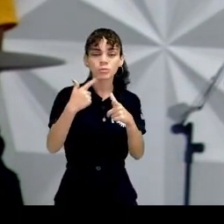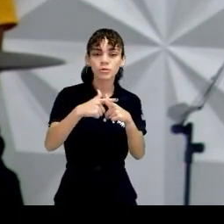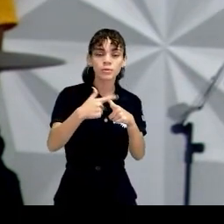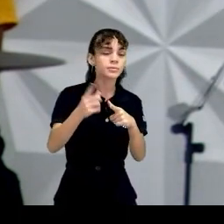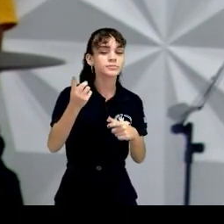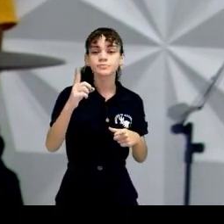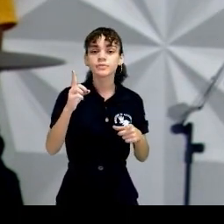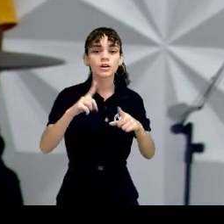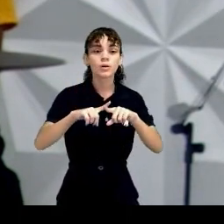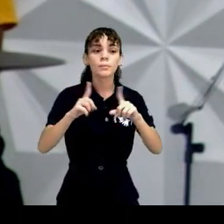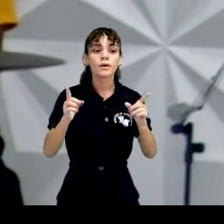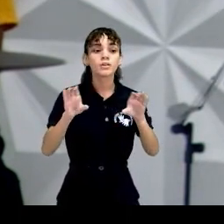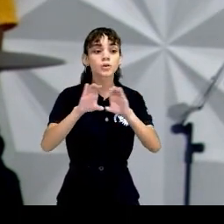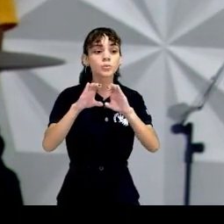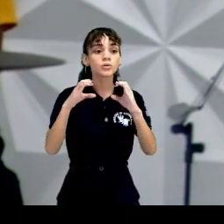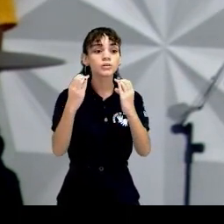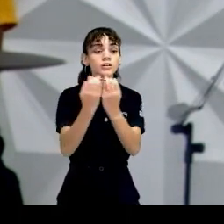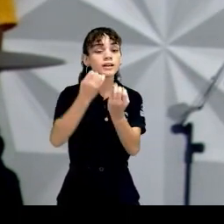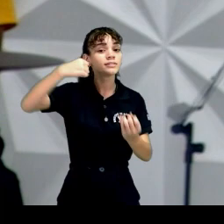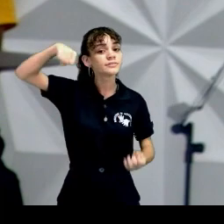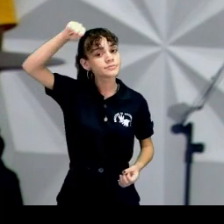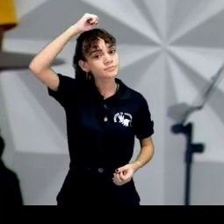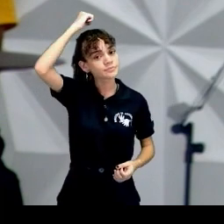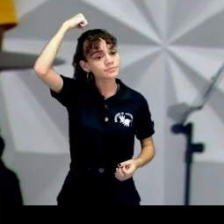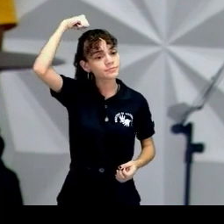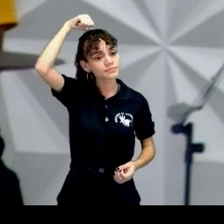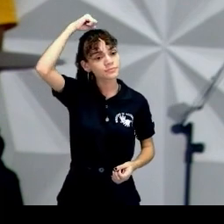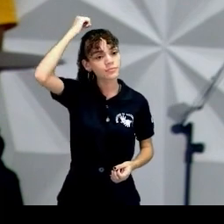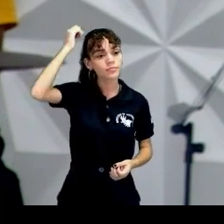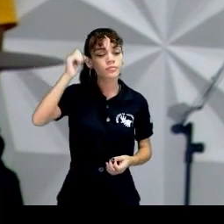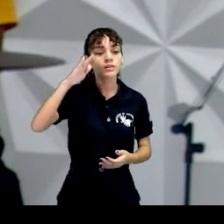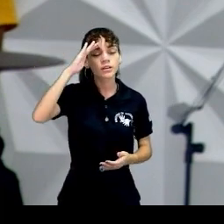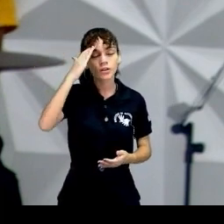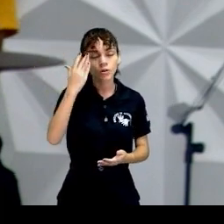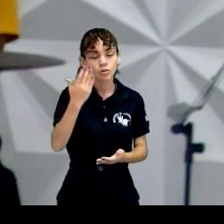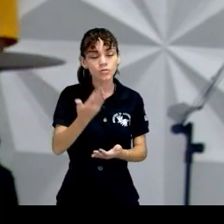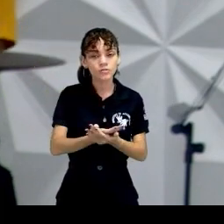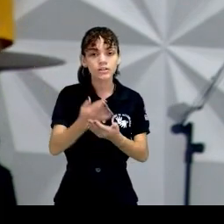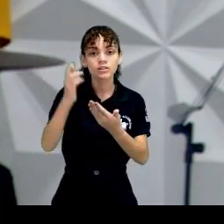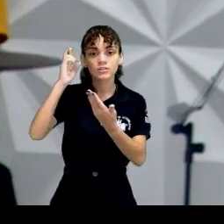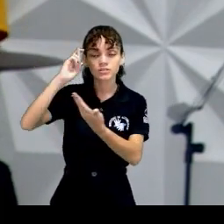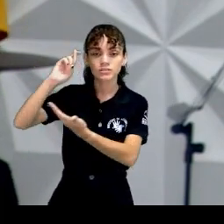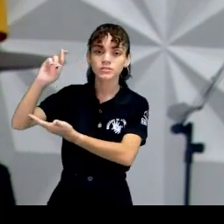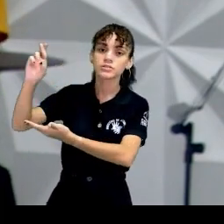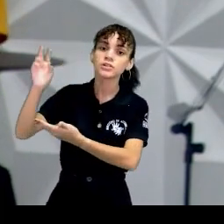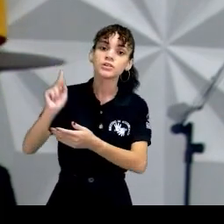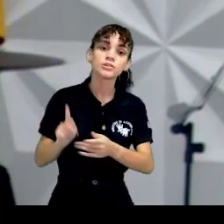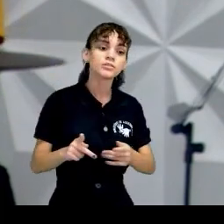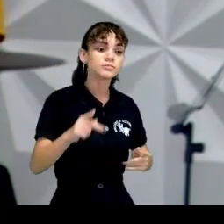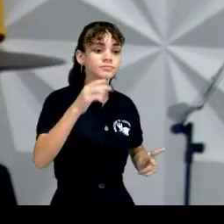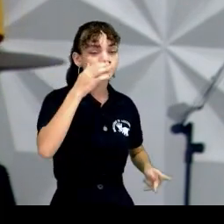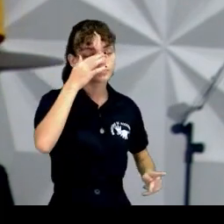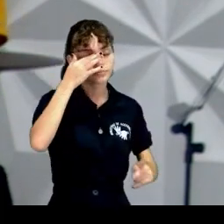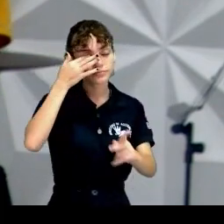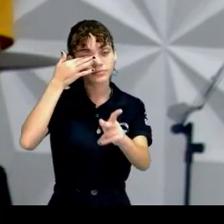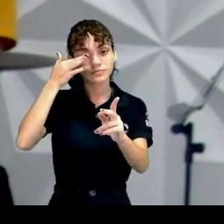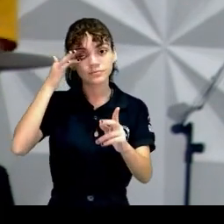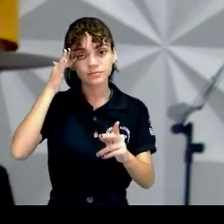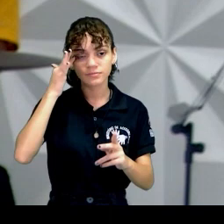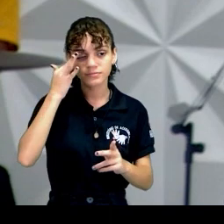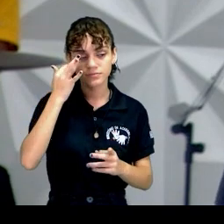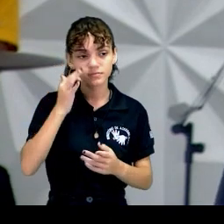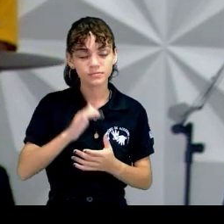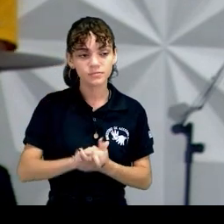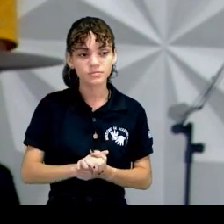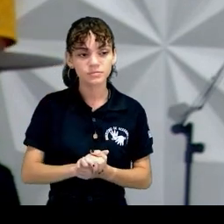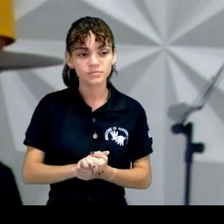confia naquele que está no controle das nossas vidas. Aqueles leprosos confiaram em Jesus: olha, vão se apresentar